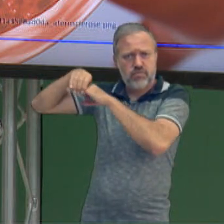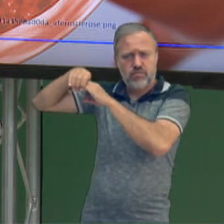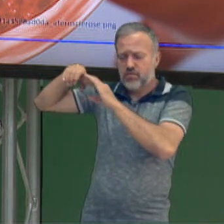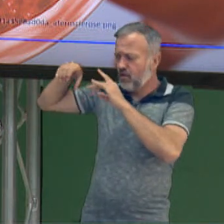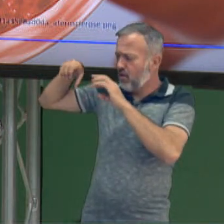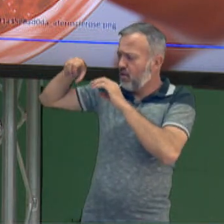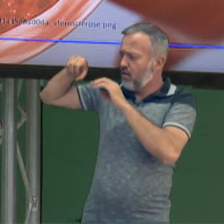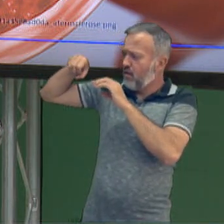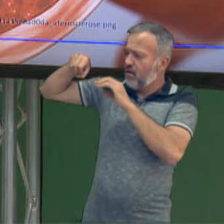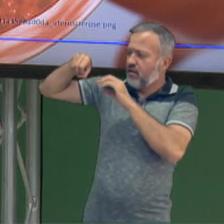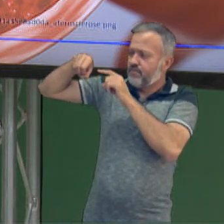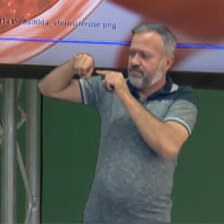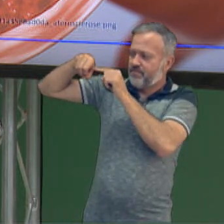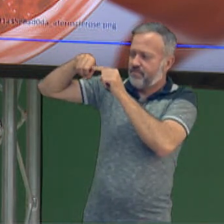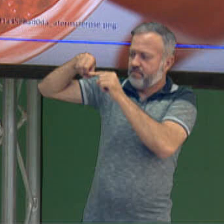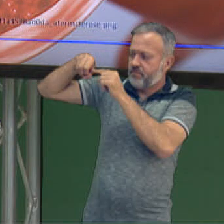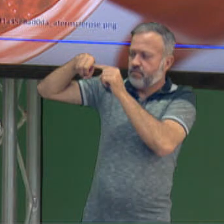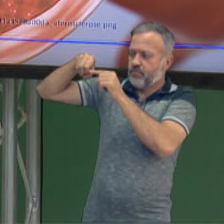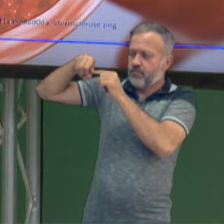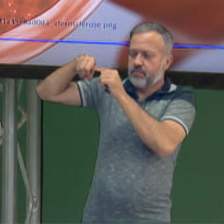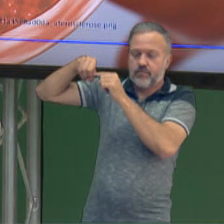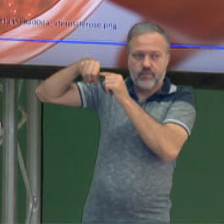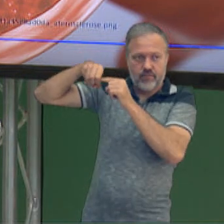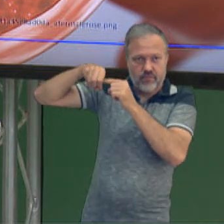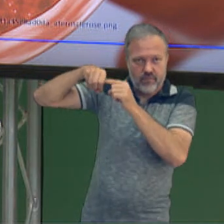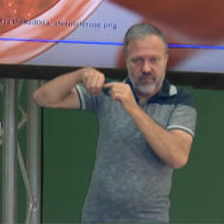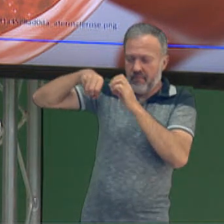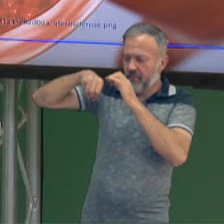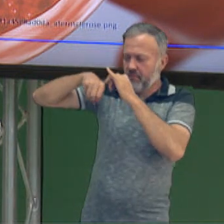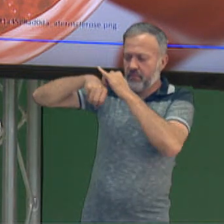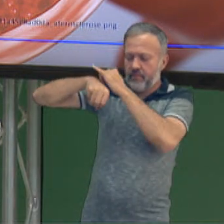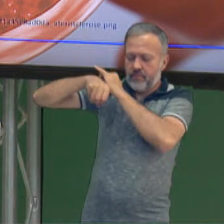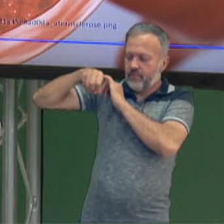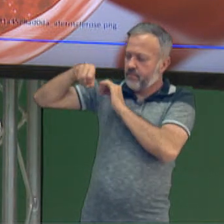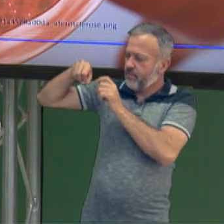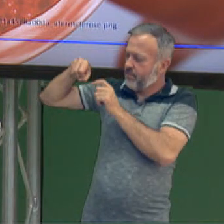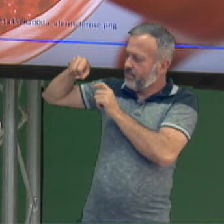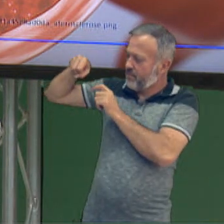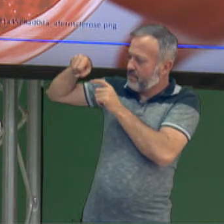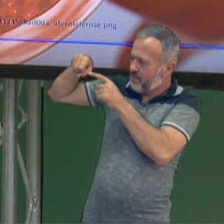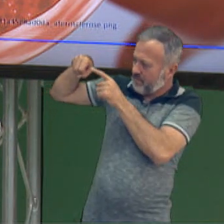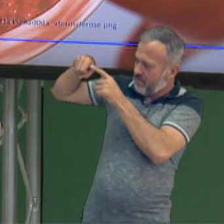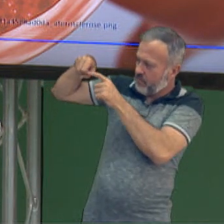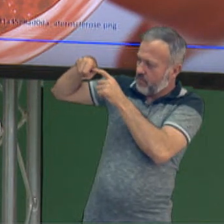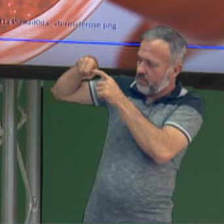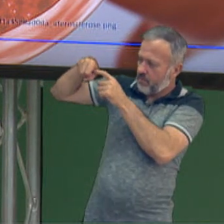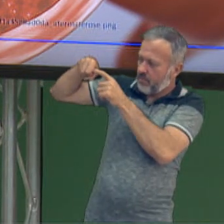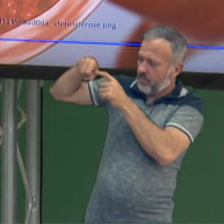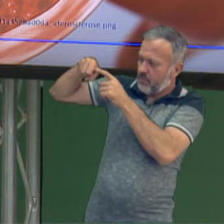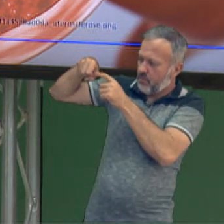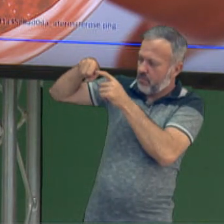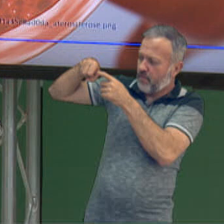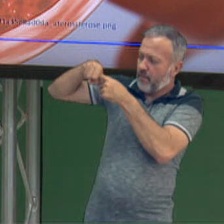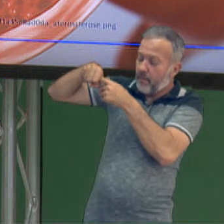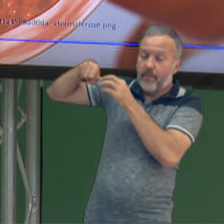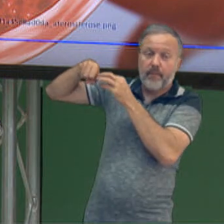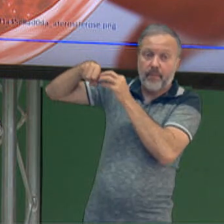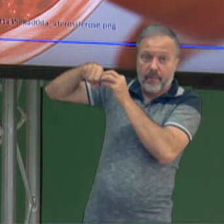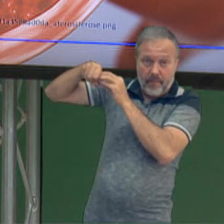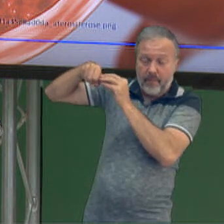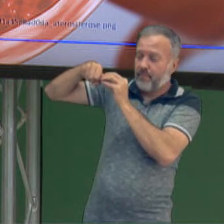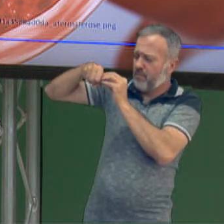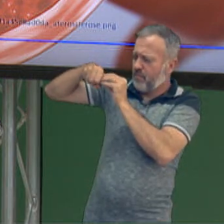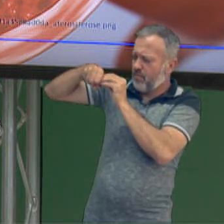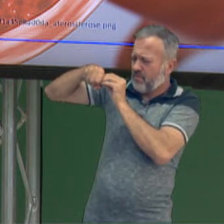vai acumulando essas crostas de gordura, você diminui o calibre da artéria. Só que a quantidade de sangue que tem que passar ali dentro ainda é a